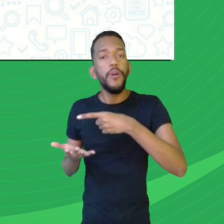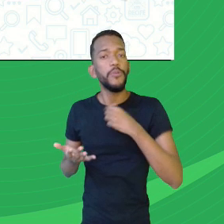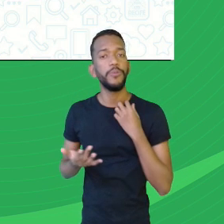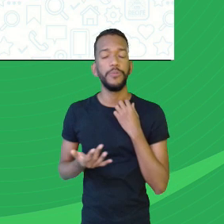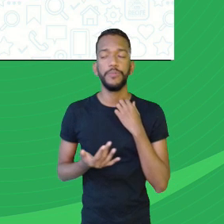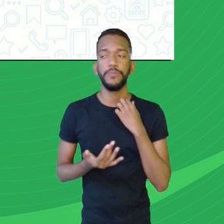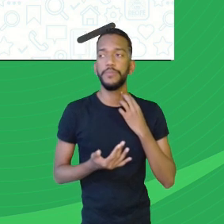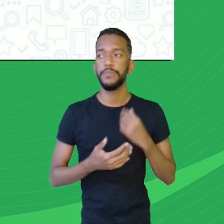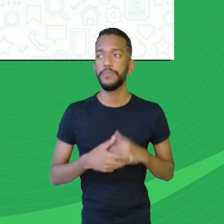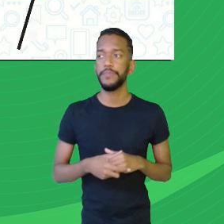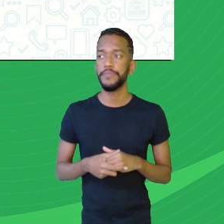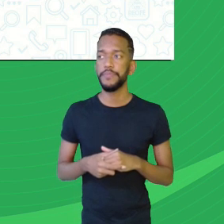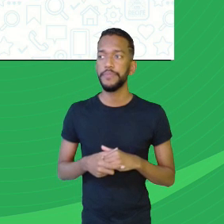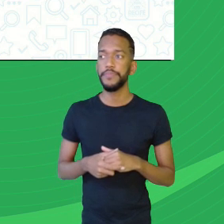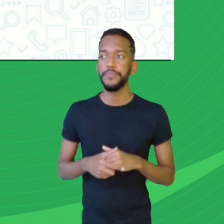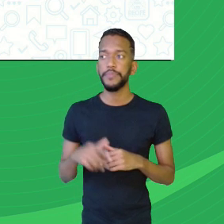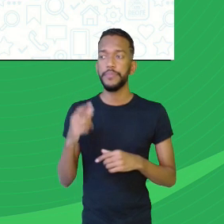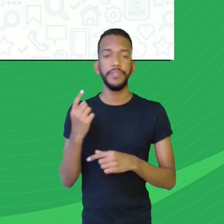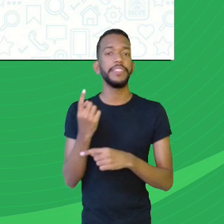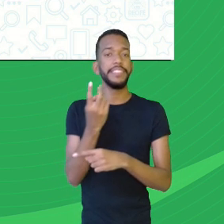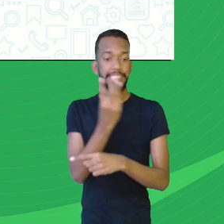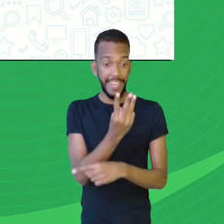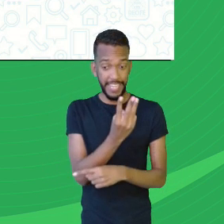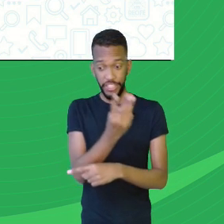pintou? 3 de 10,